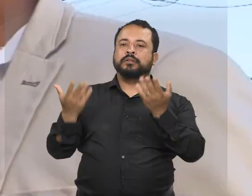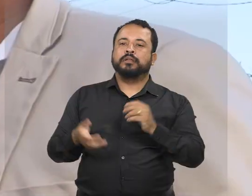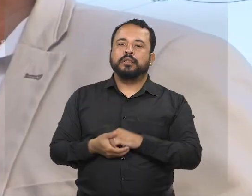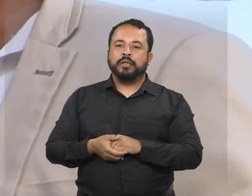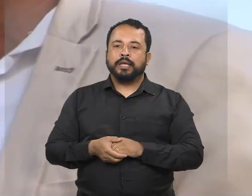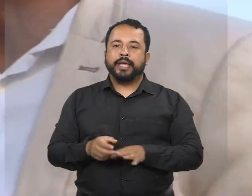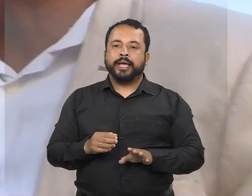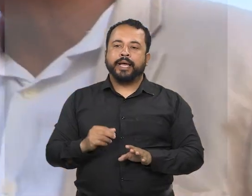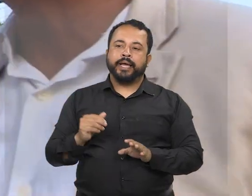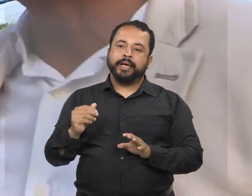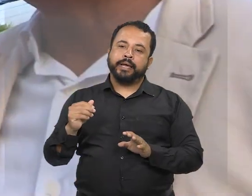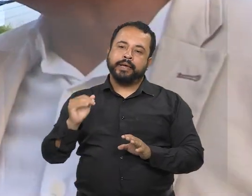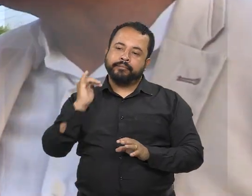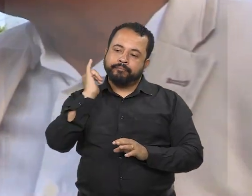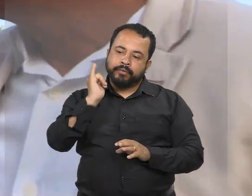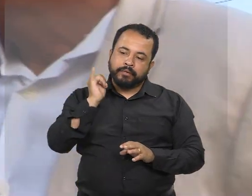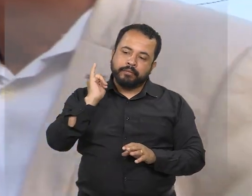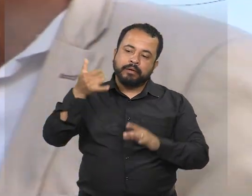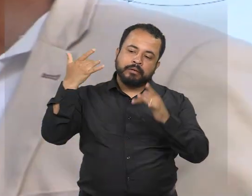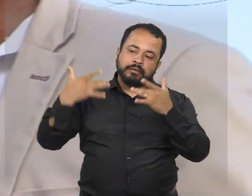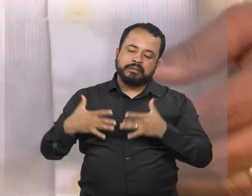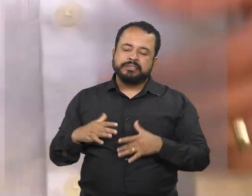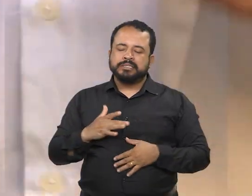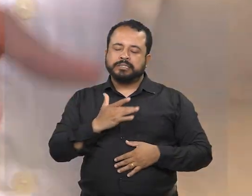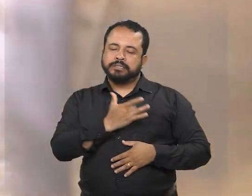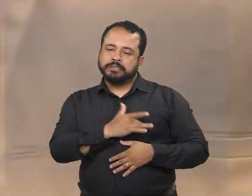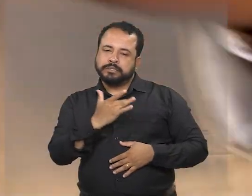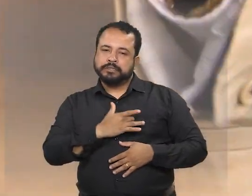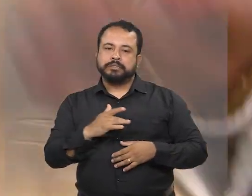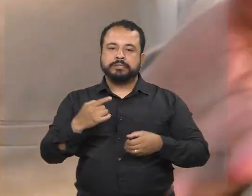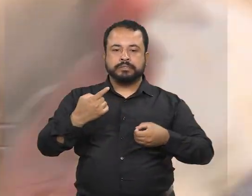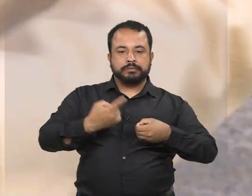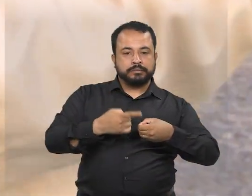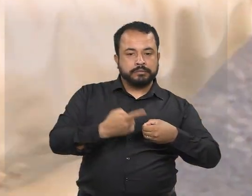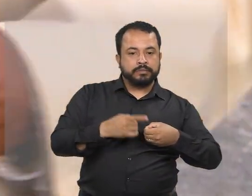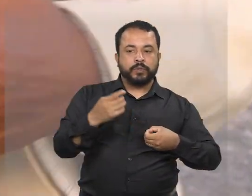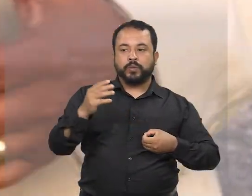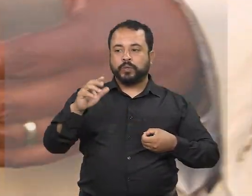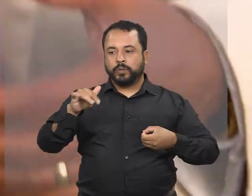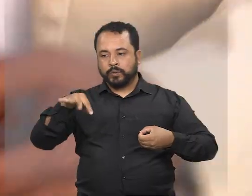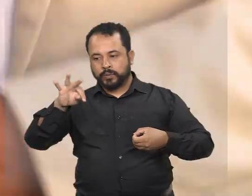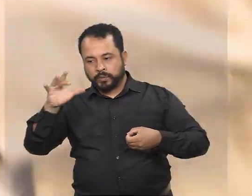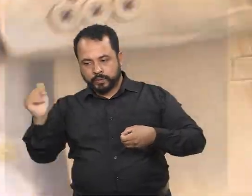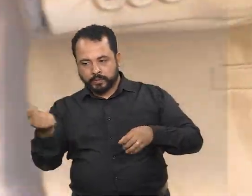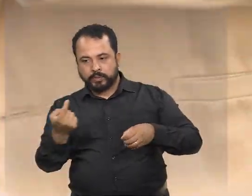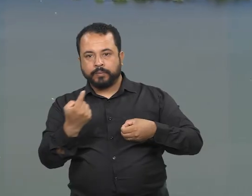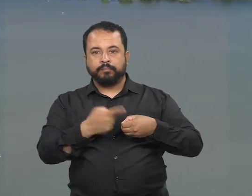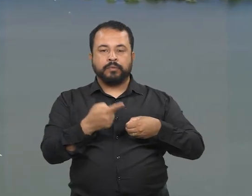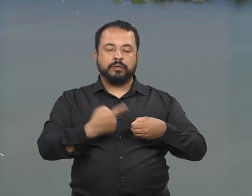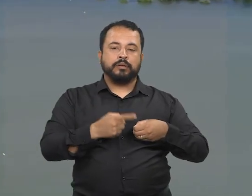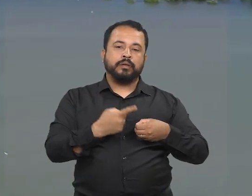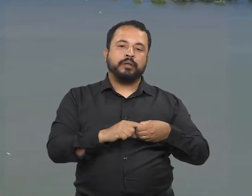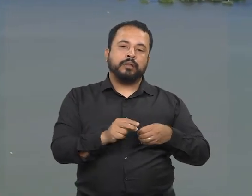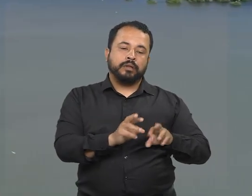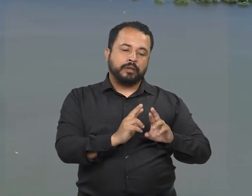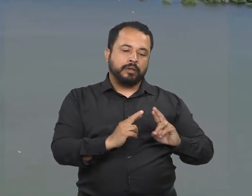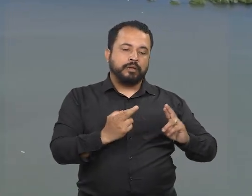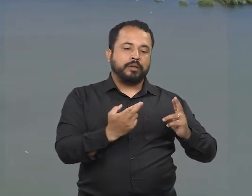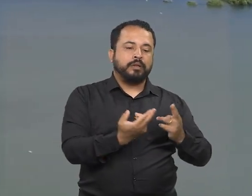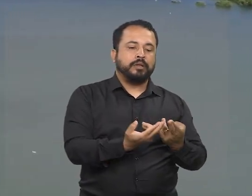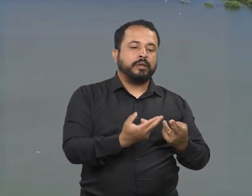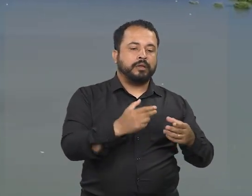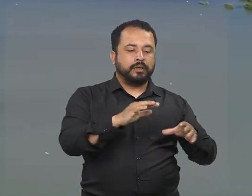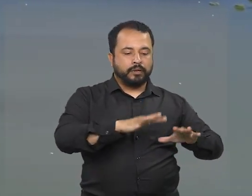O relato doloroso é de José Ricardo. Ele nasceu e cresceu na comunidade da Gruta do Padre, localizada bem no encontro